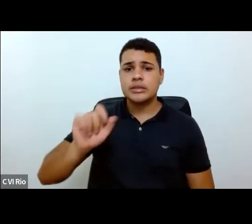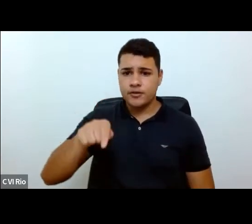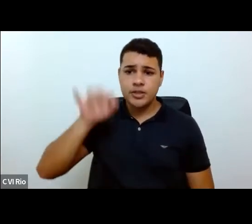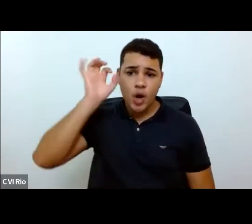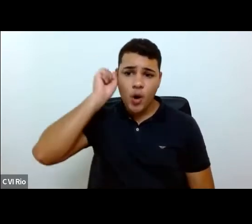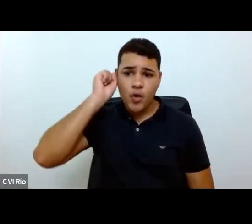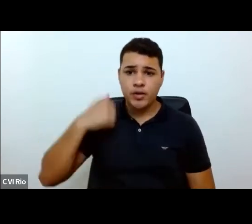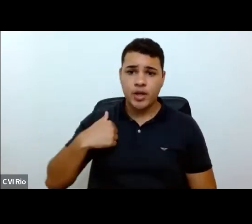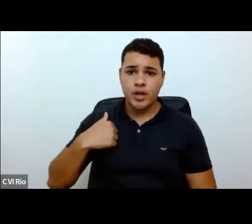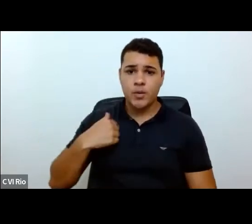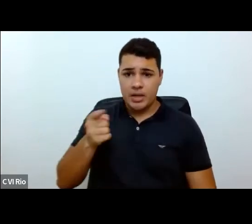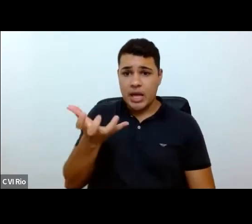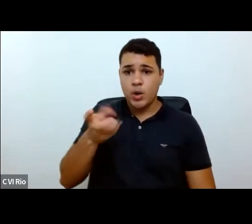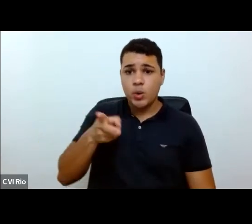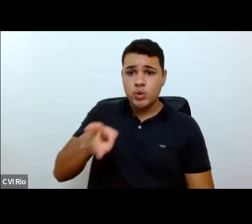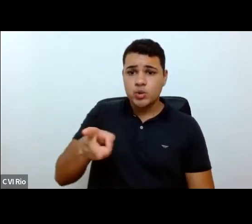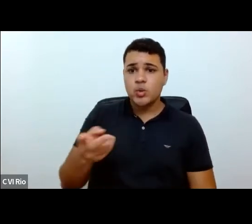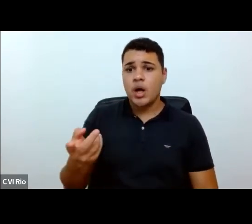continuar